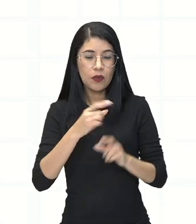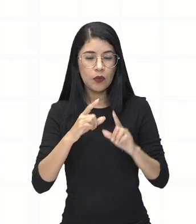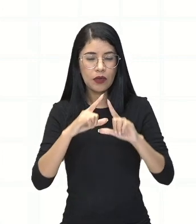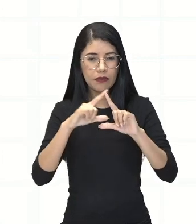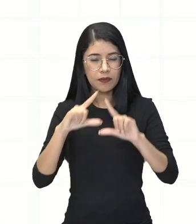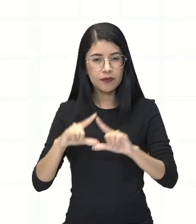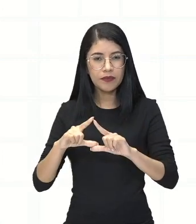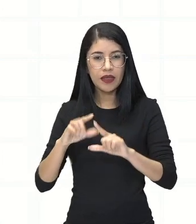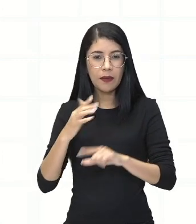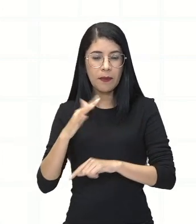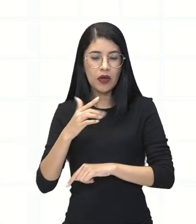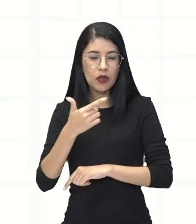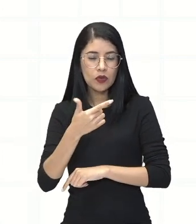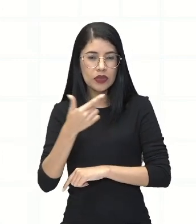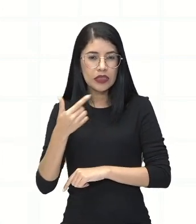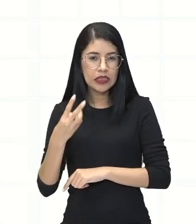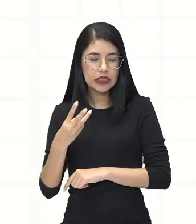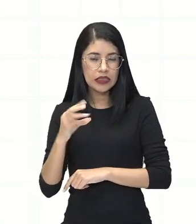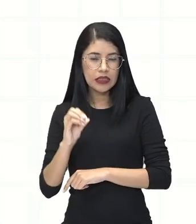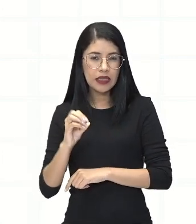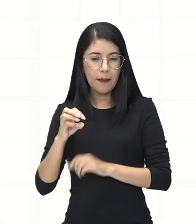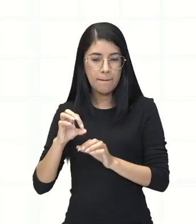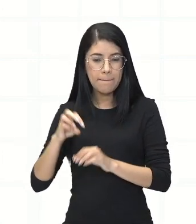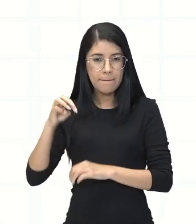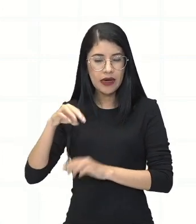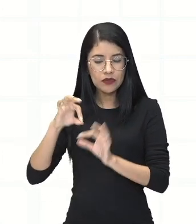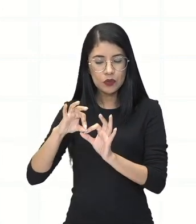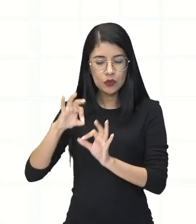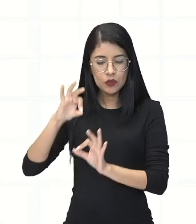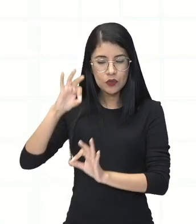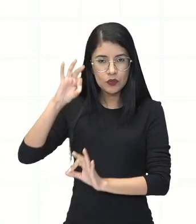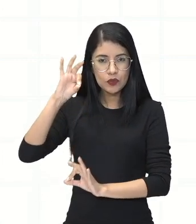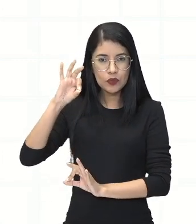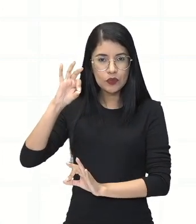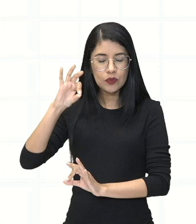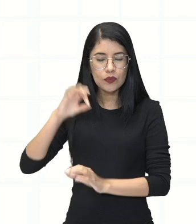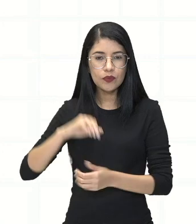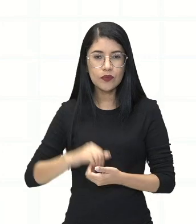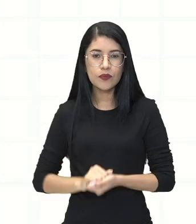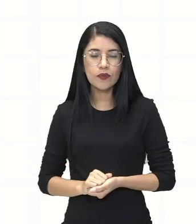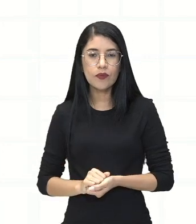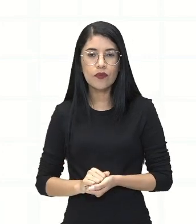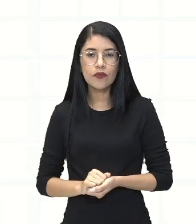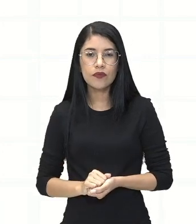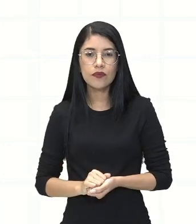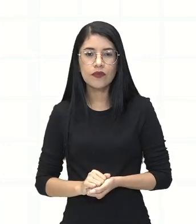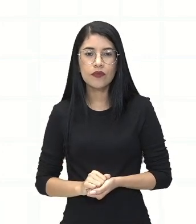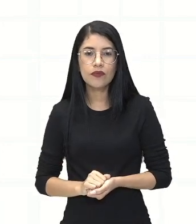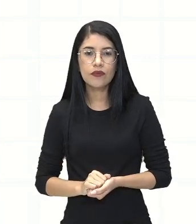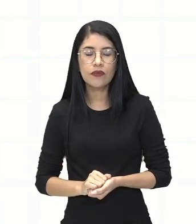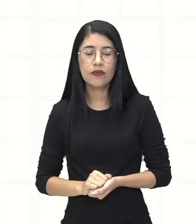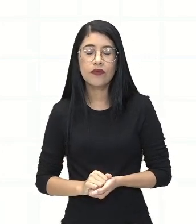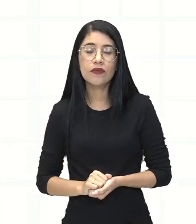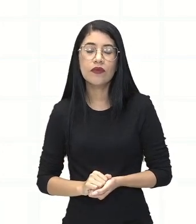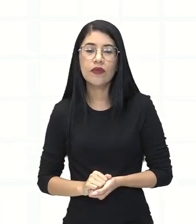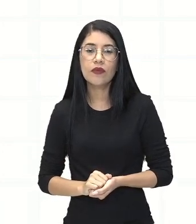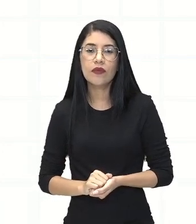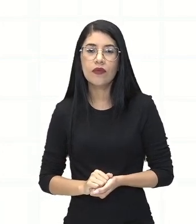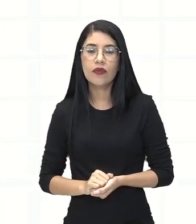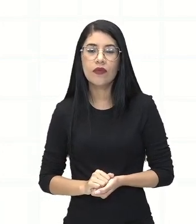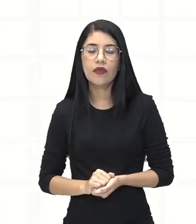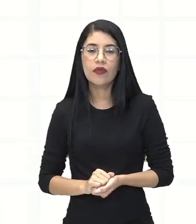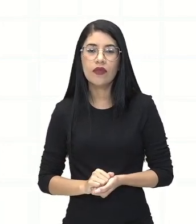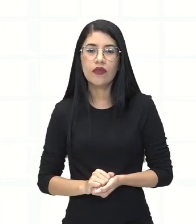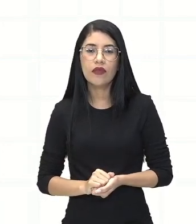mais ou menos 230 metros de altura, a Quéopes, tá? E a segunda maior